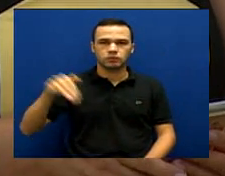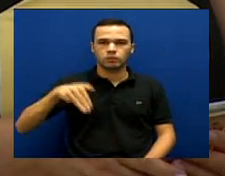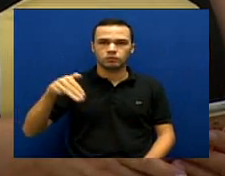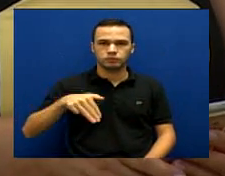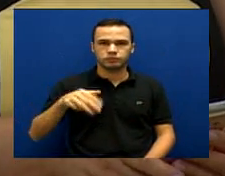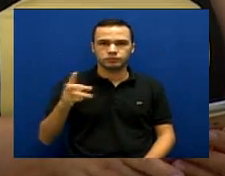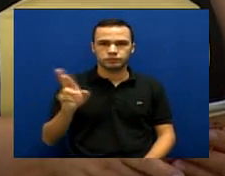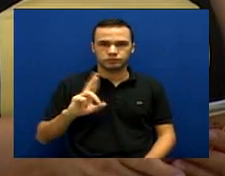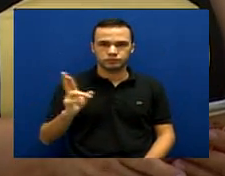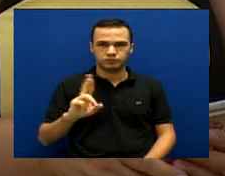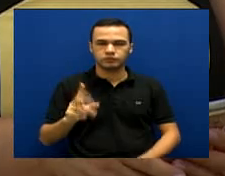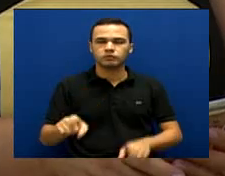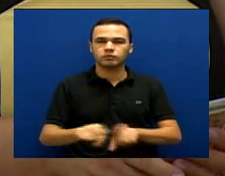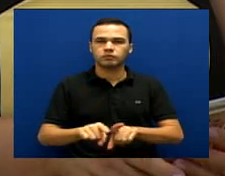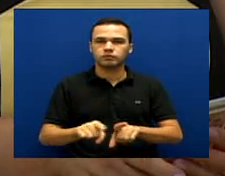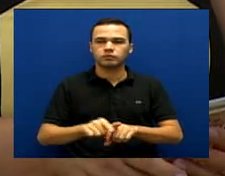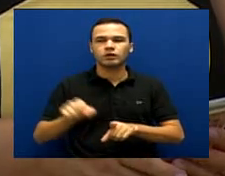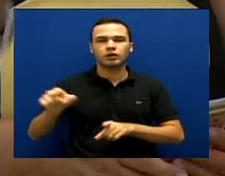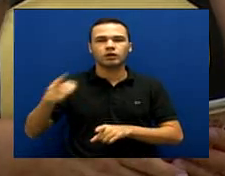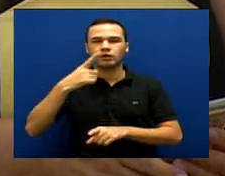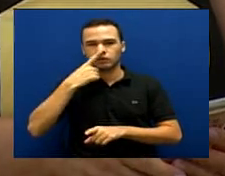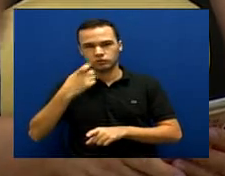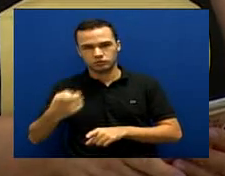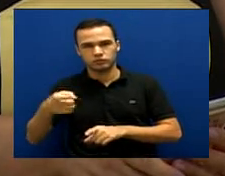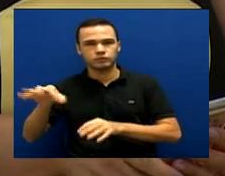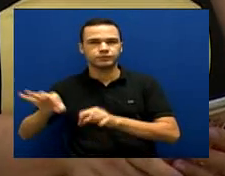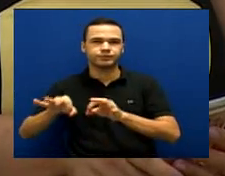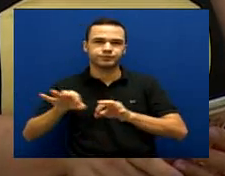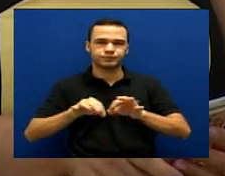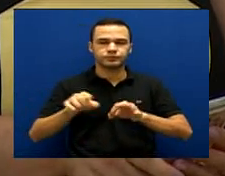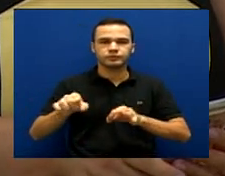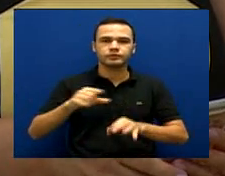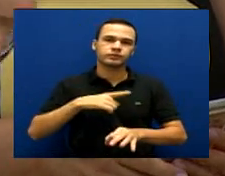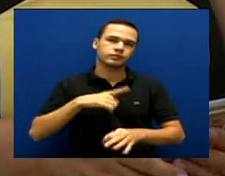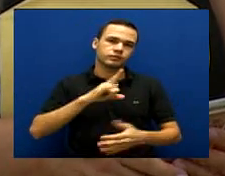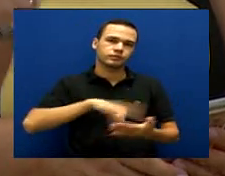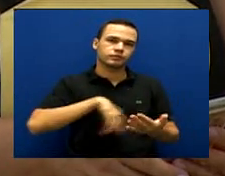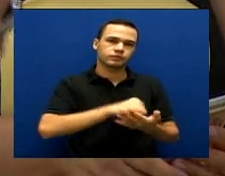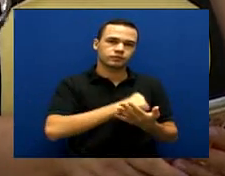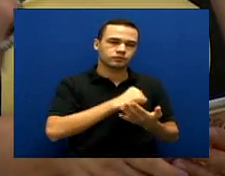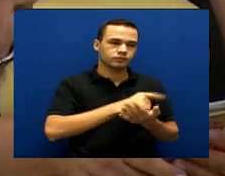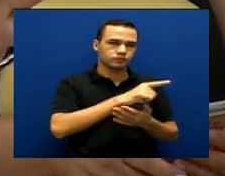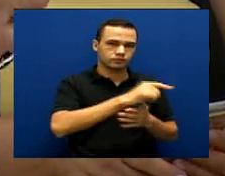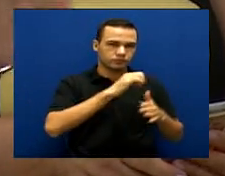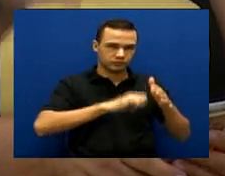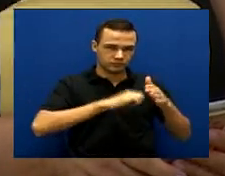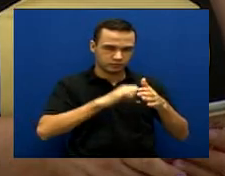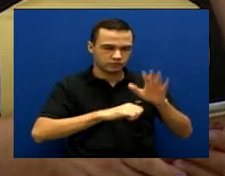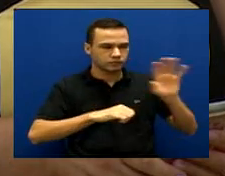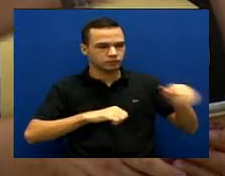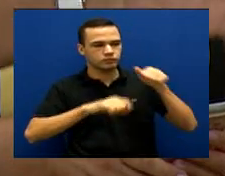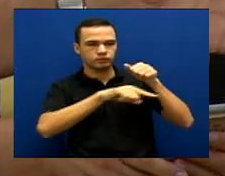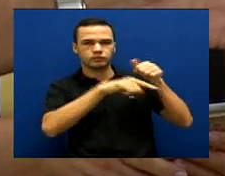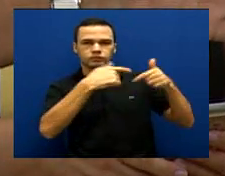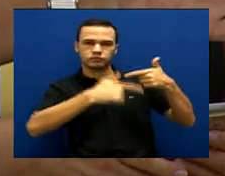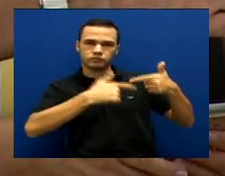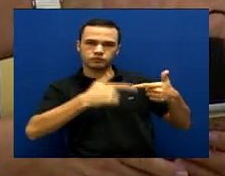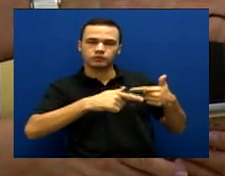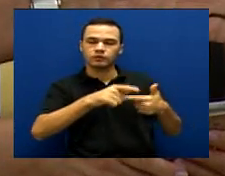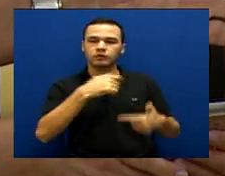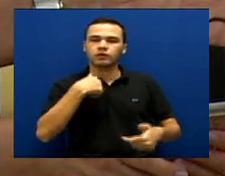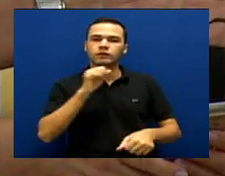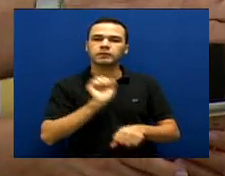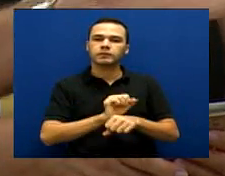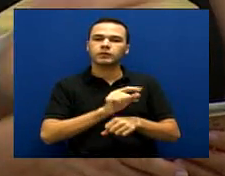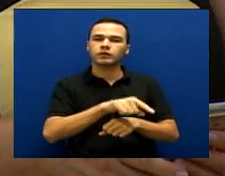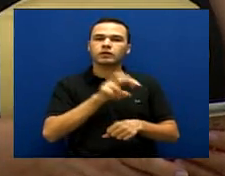nós temos com lixo uma diferença de fizemos um contrato de 86 milhões e prevemos gastar